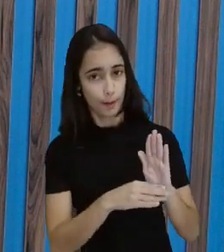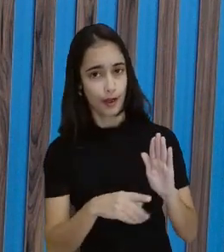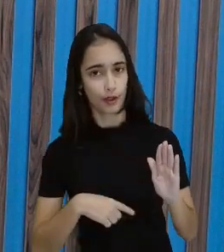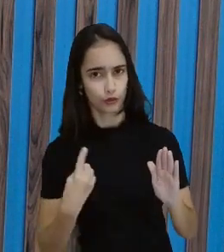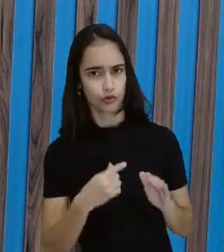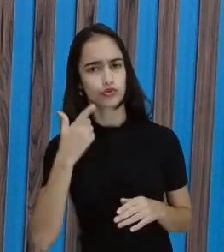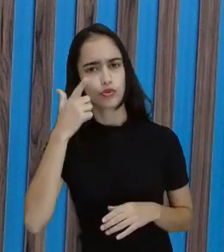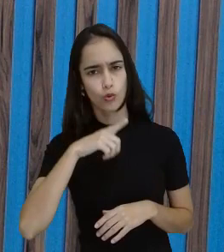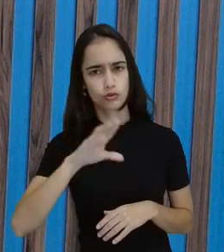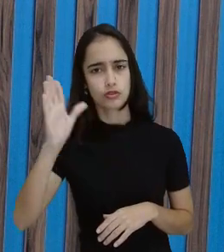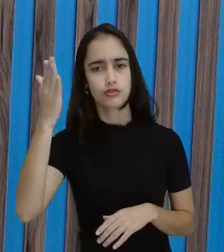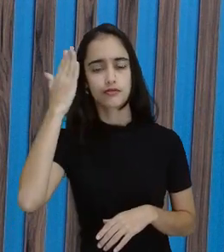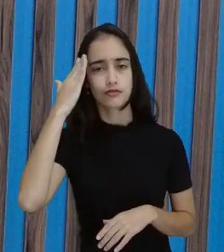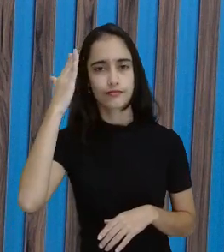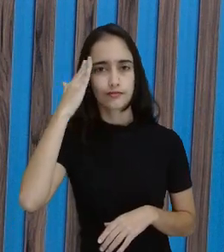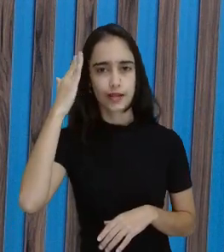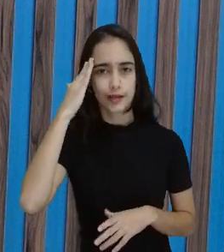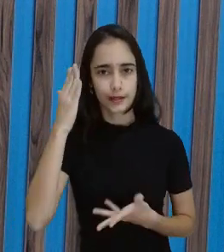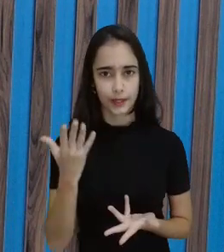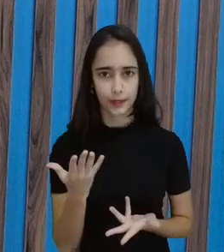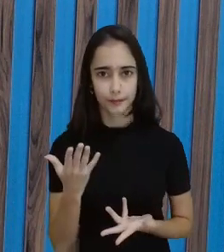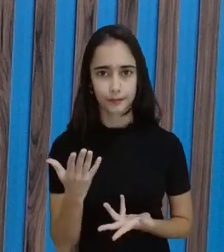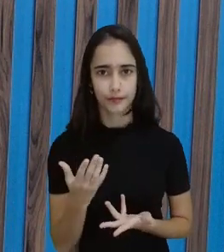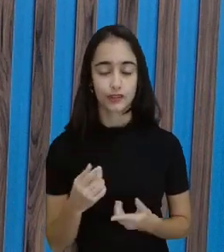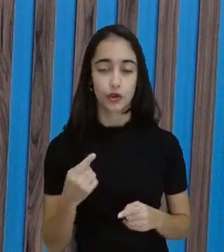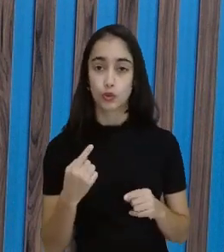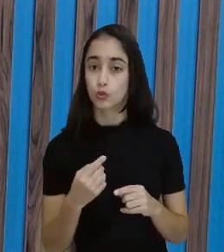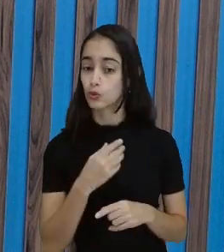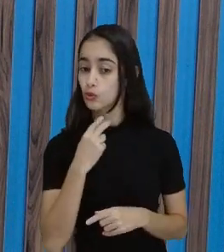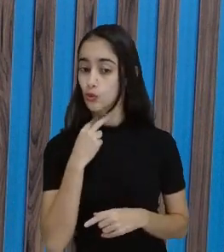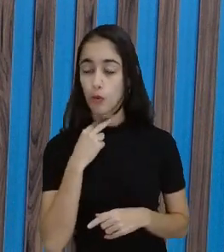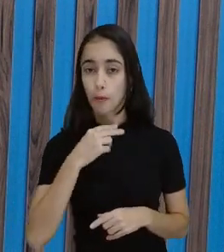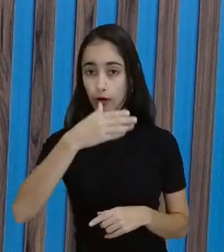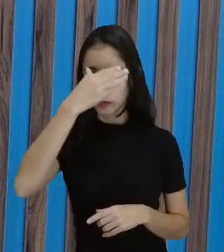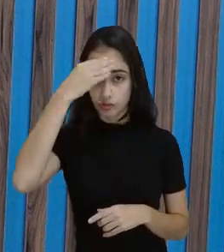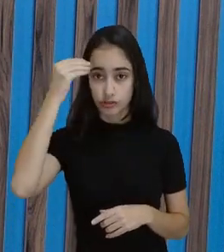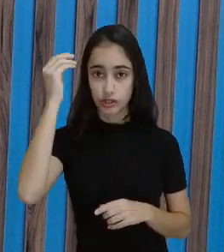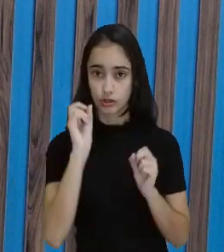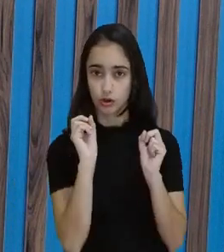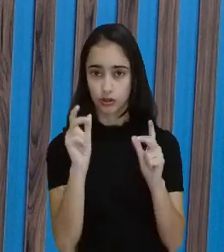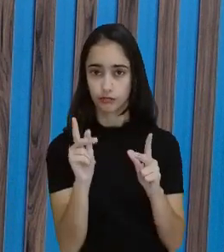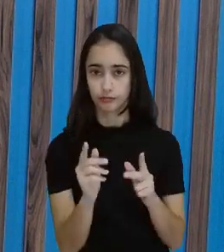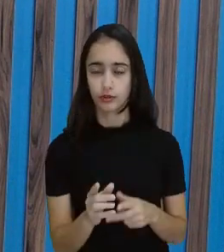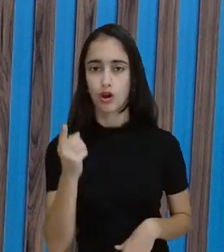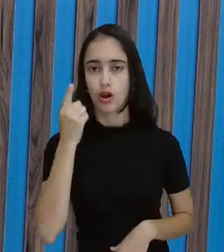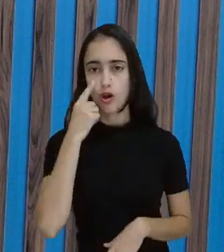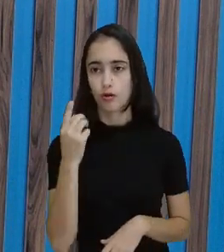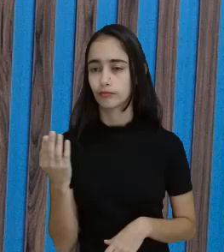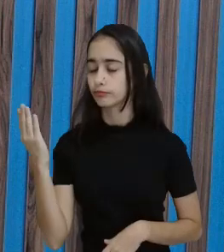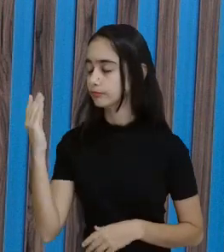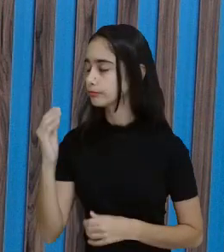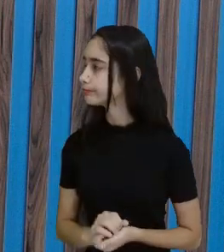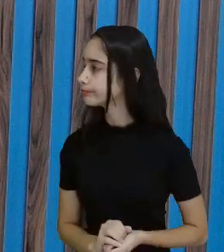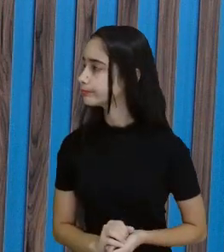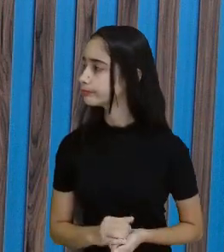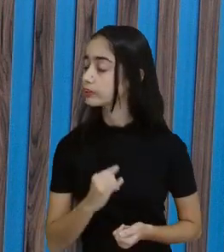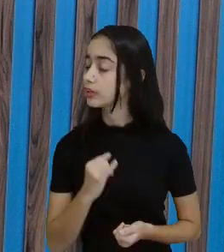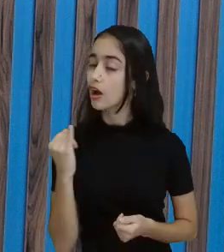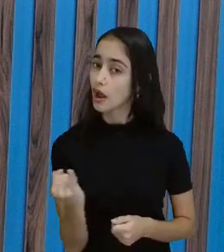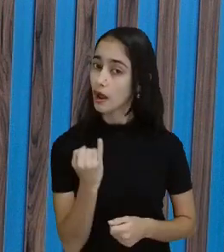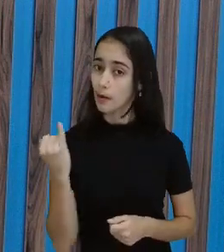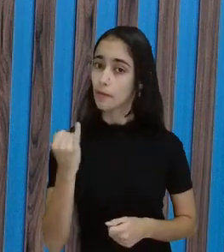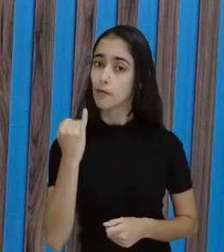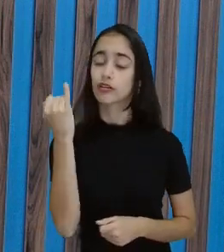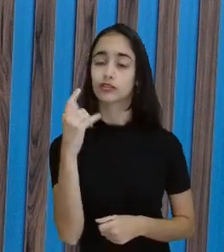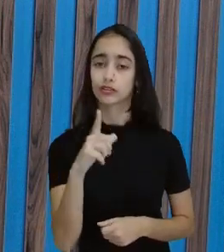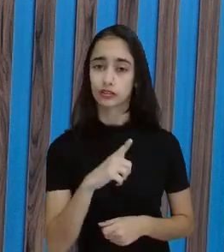certo? São itens que você não pode esquecer. Sabe quais são eles? É importante em um